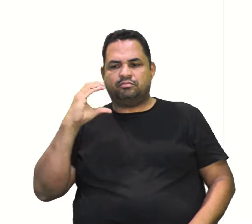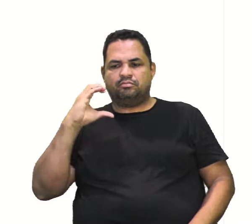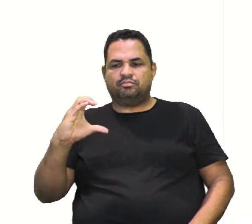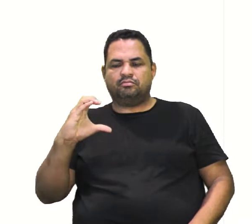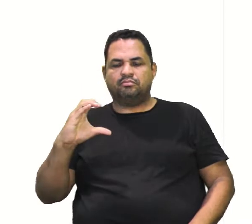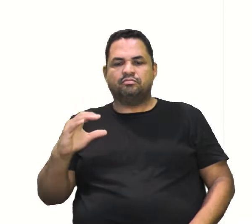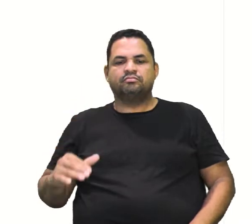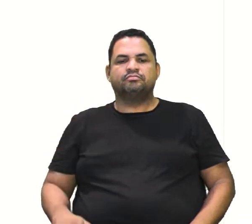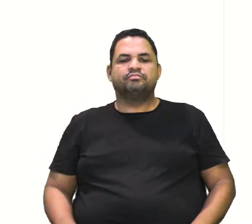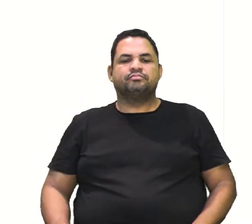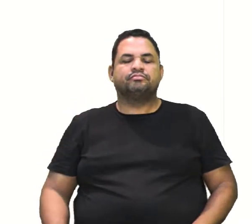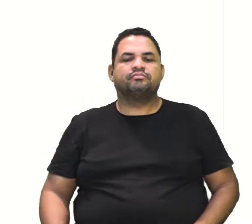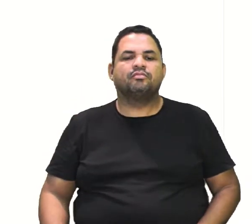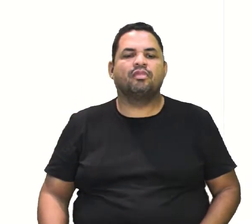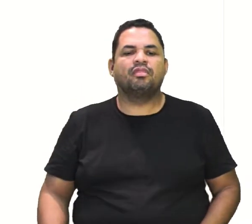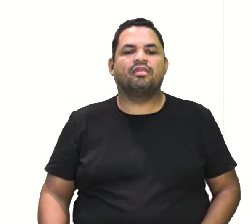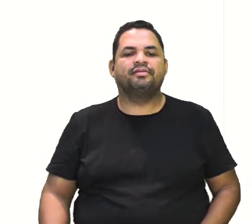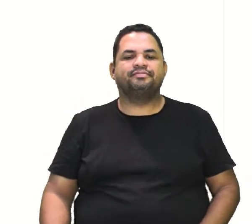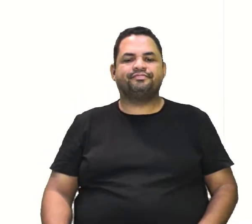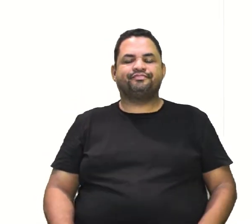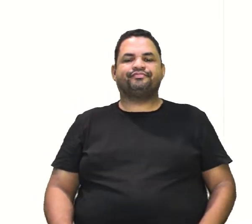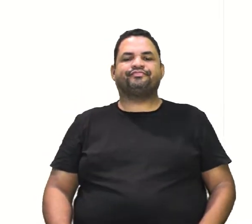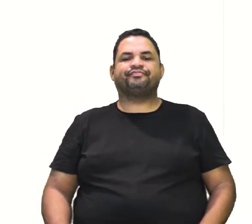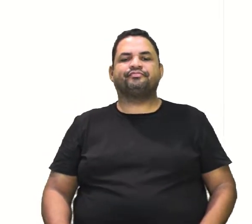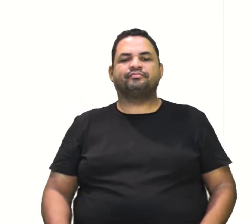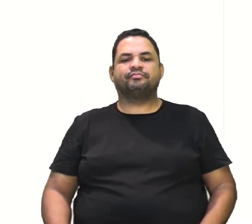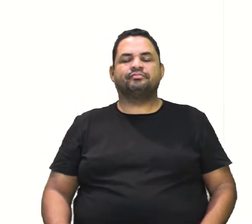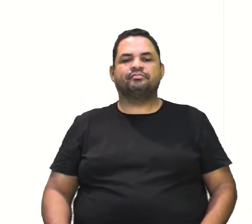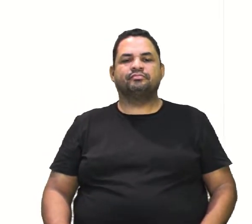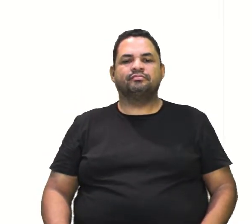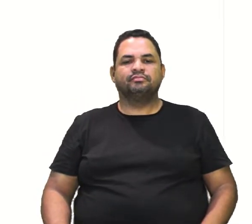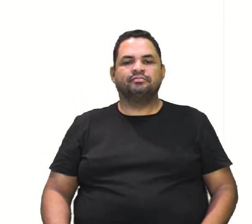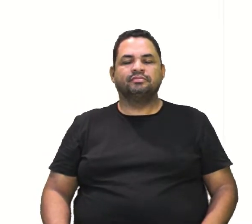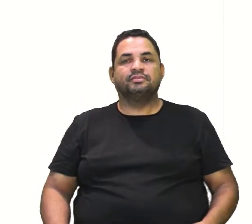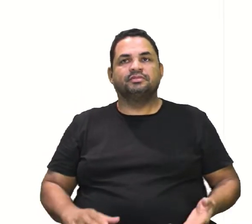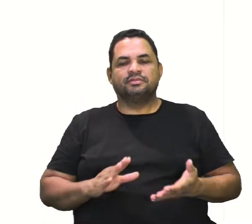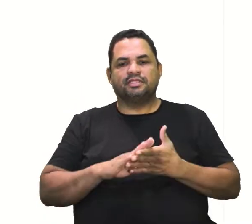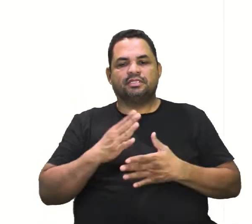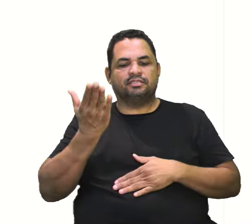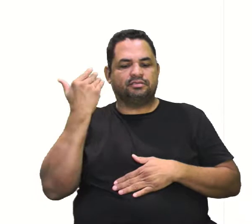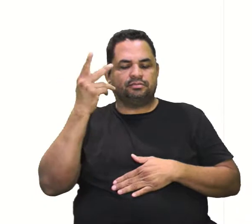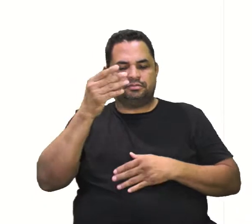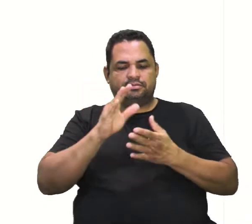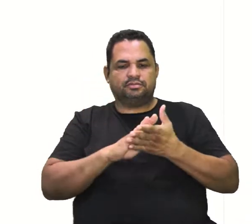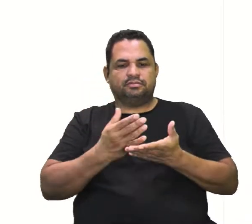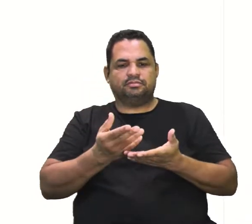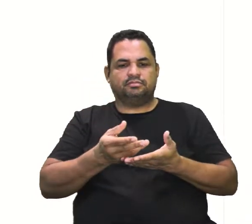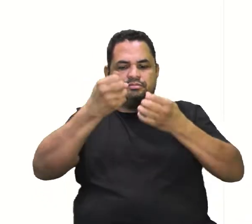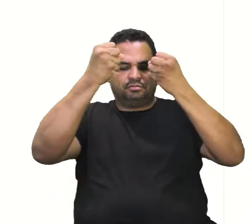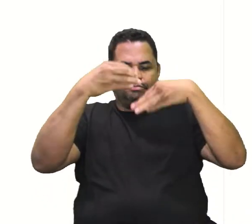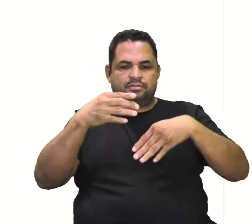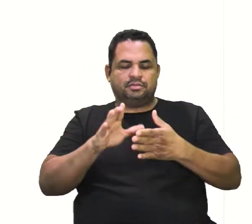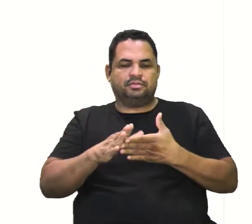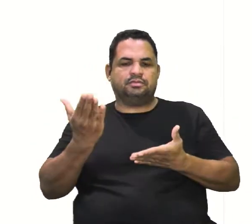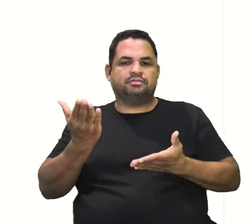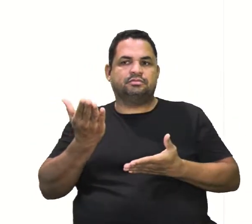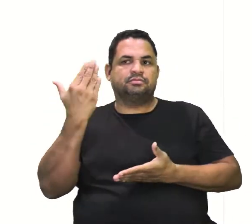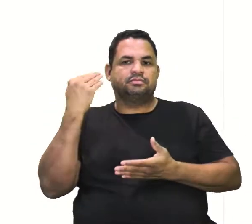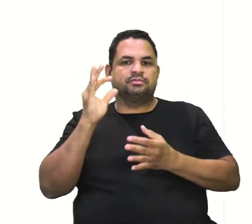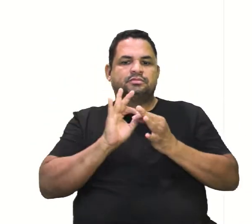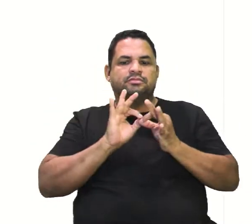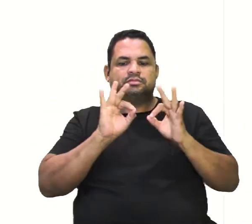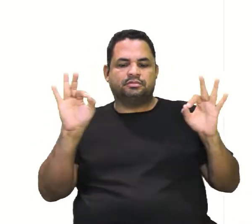vocês a relação de que alguns autores chamam de P ou 2P a distância, né, focal.